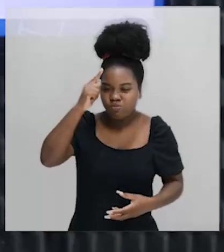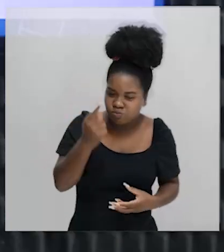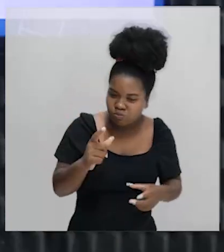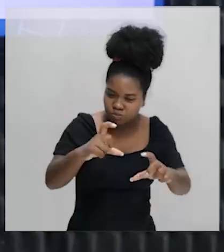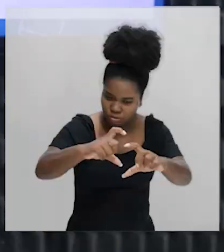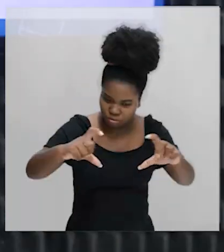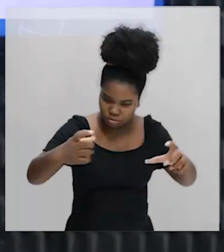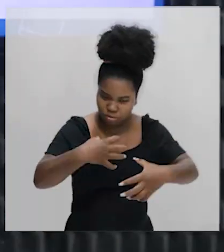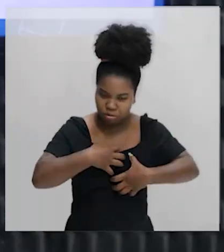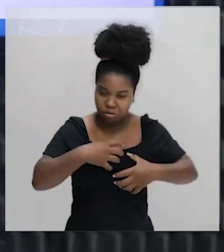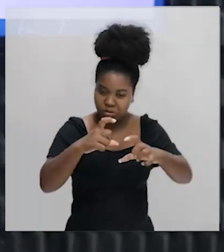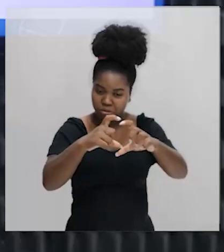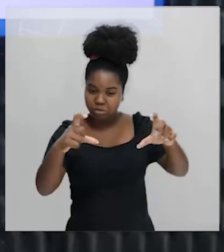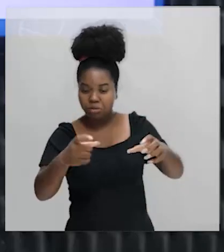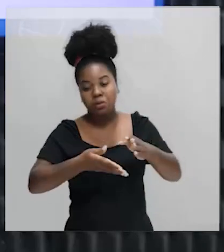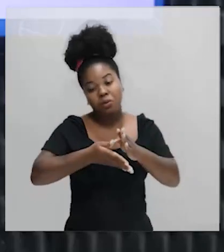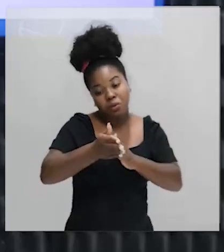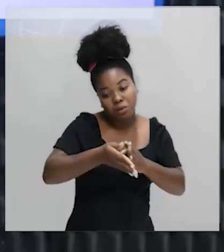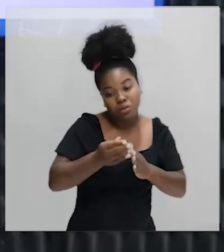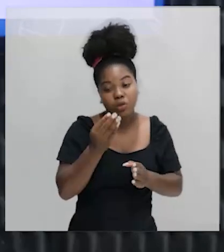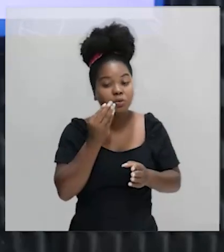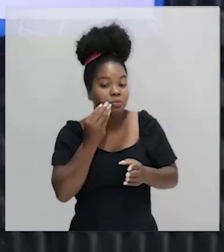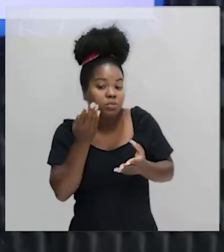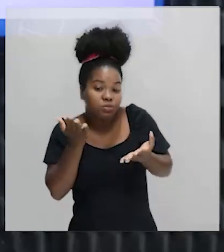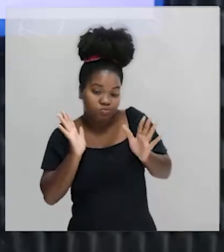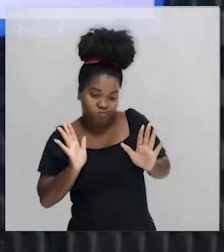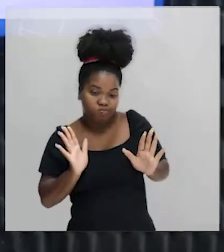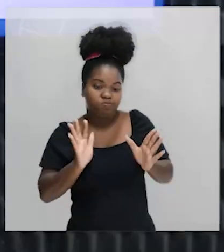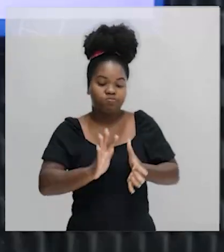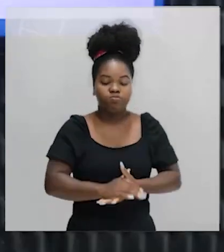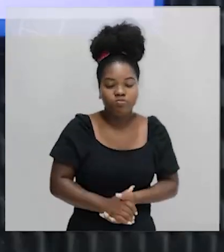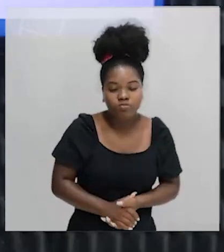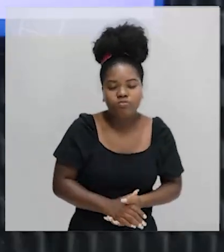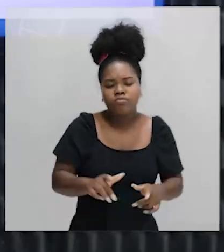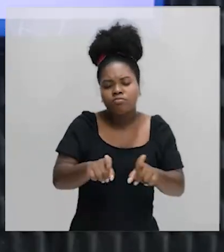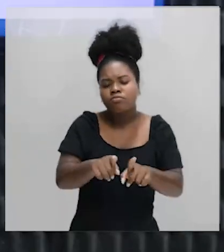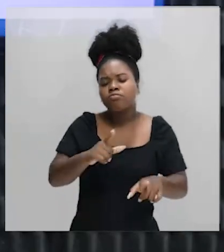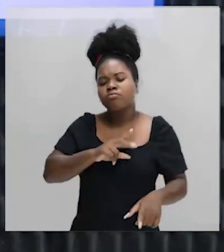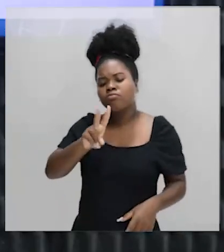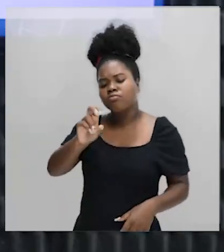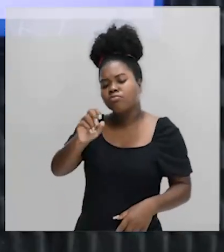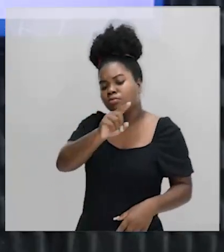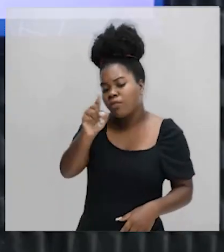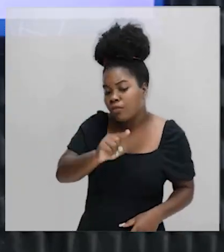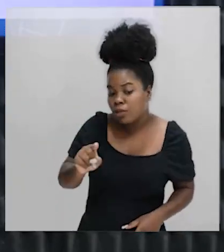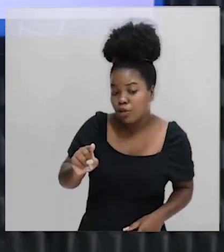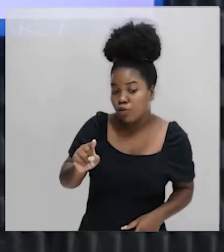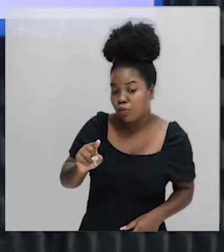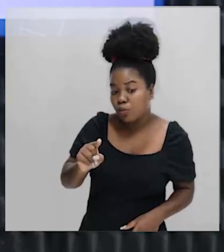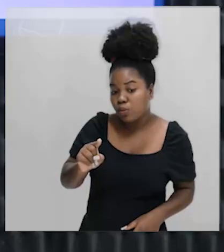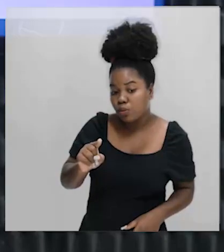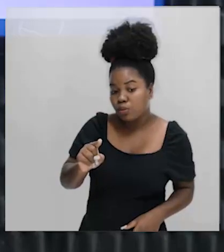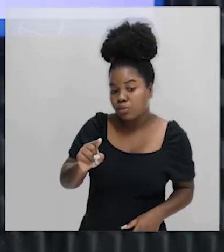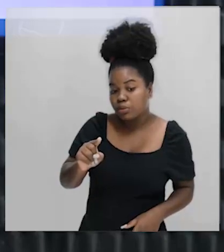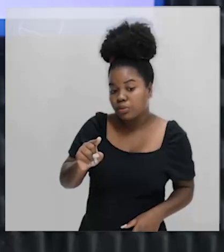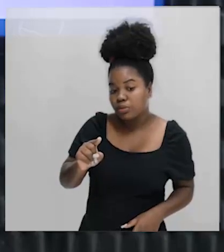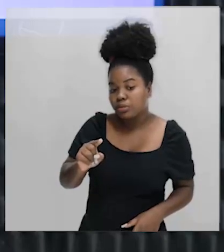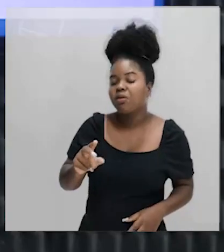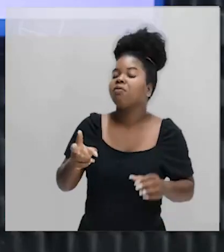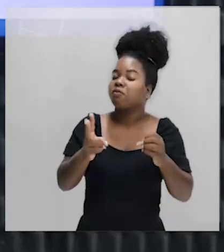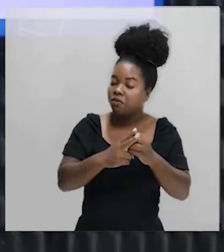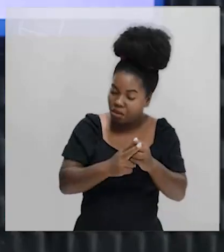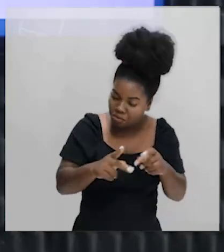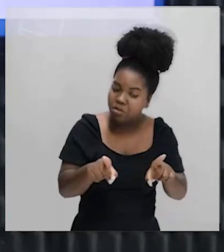ordem, um conselho ou pedido, né? E ainda temos a flexão de voz. O verbo ele